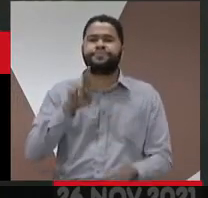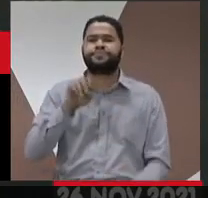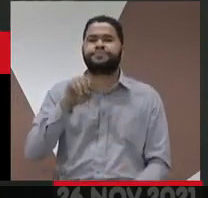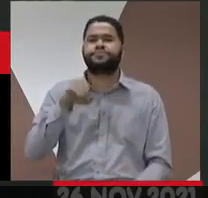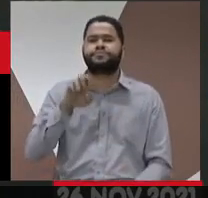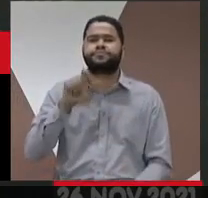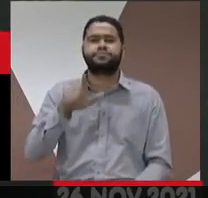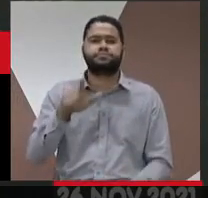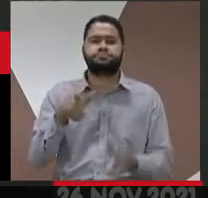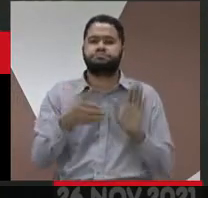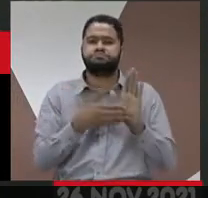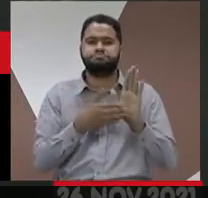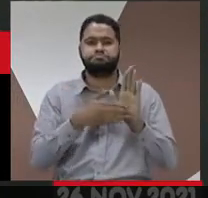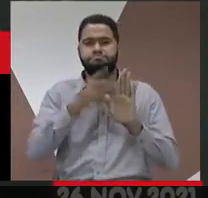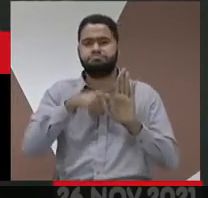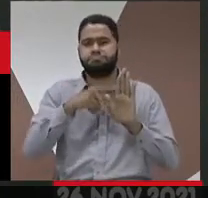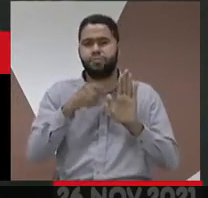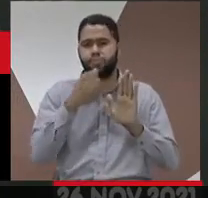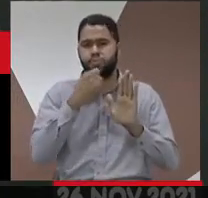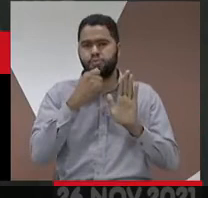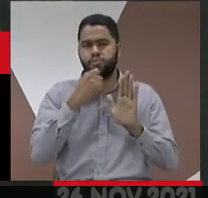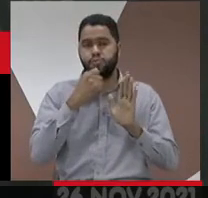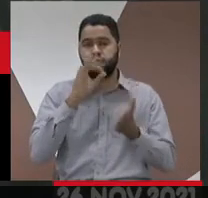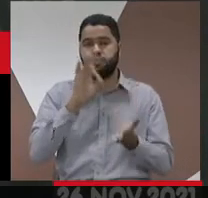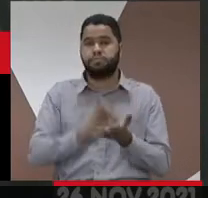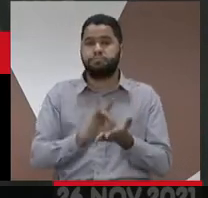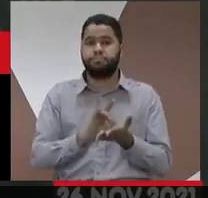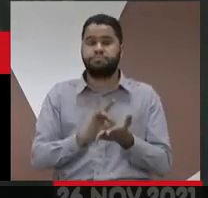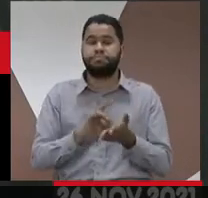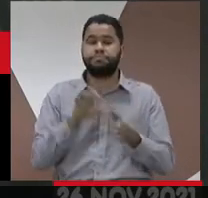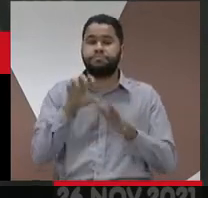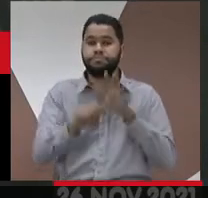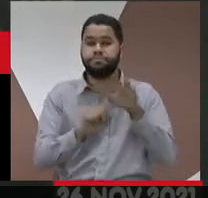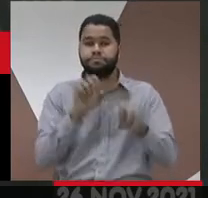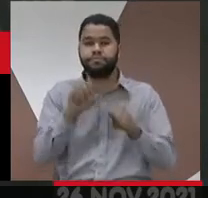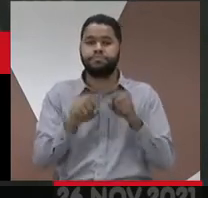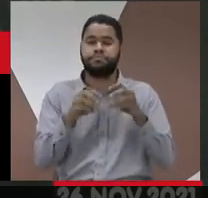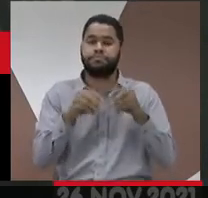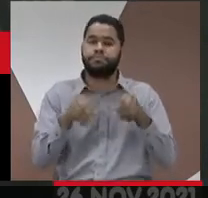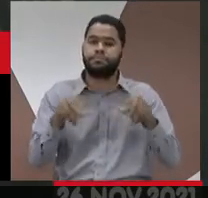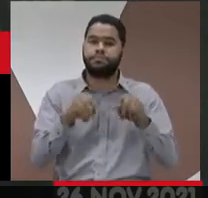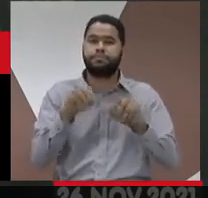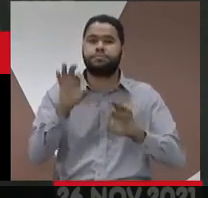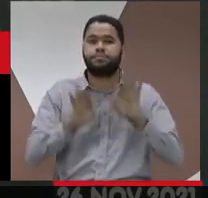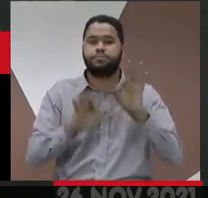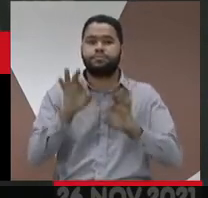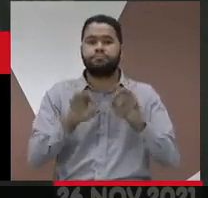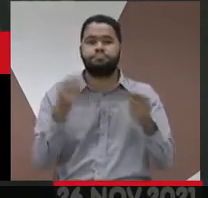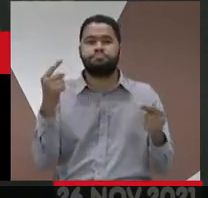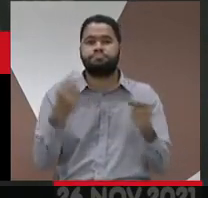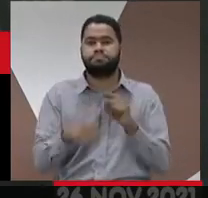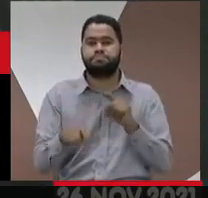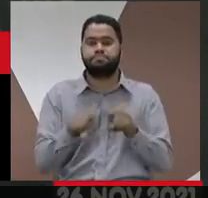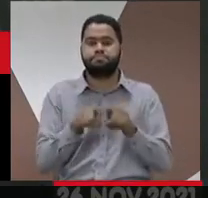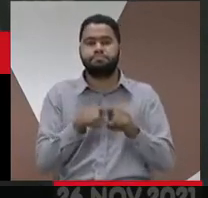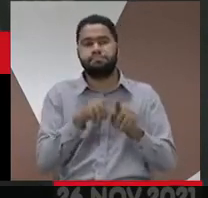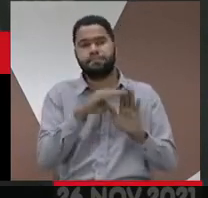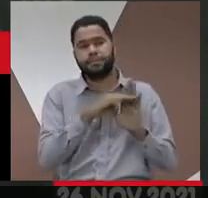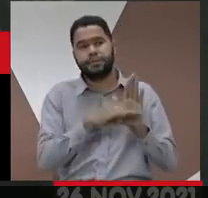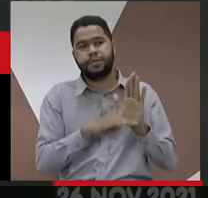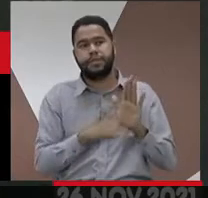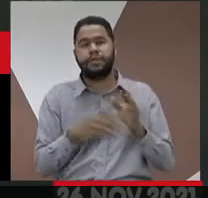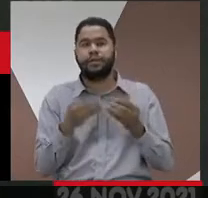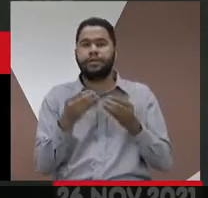não previsto no projeto rodoviário original. Desapropriação de terras com indenizações injustas e sérios danos à